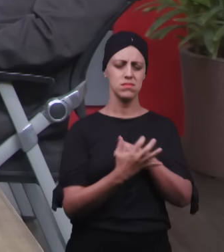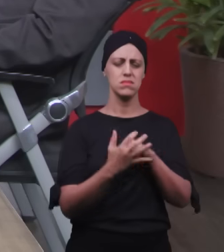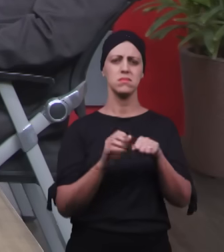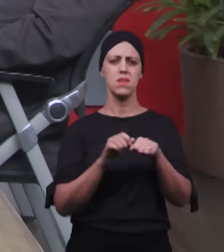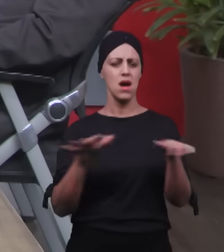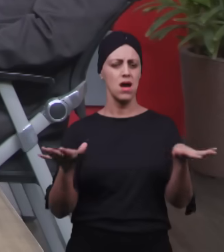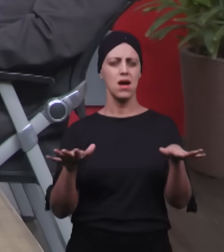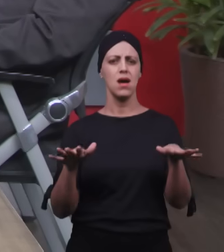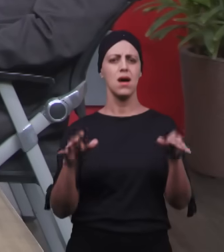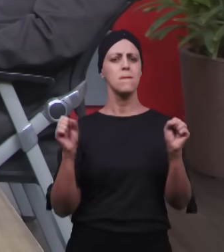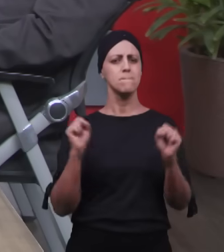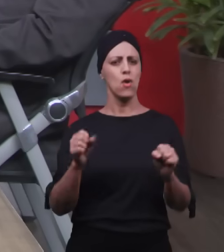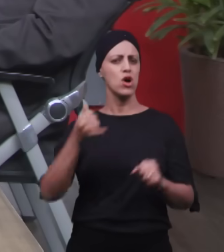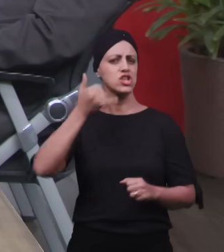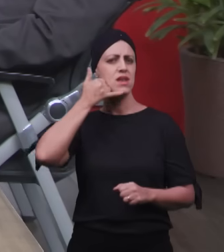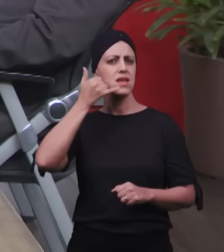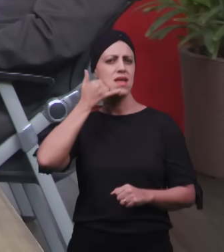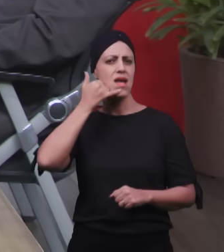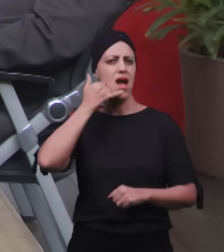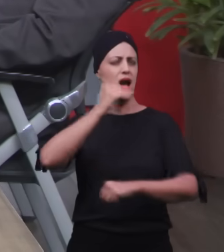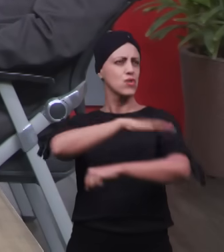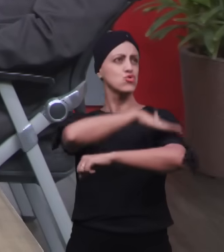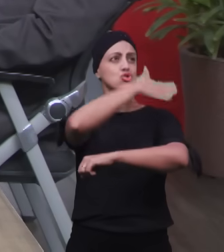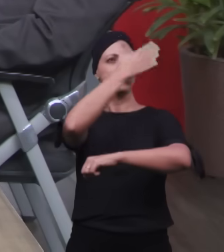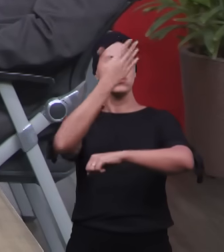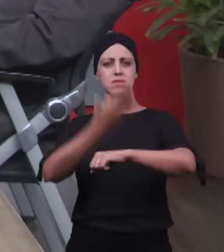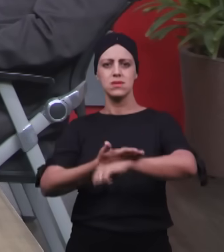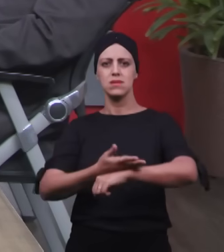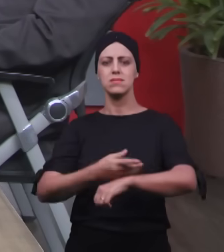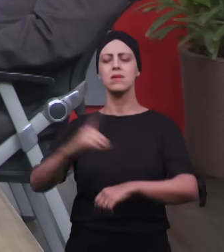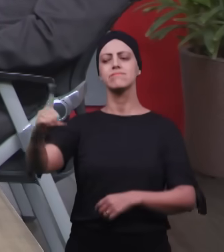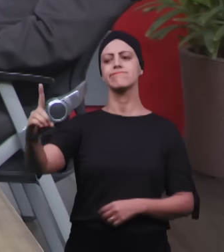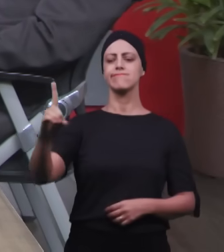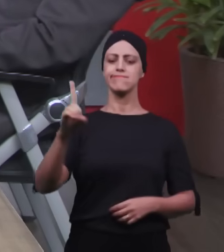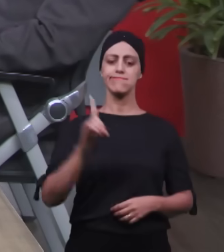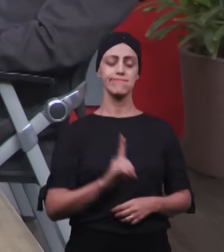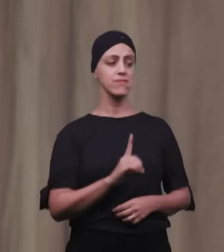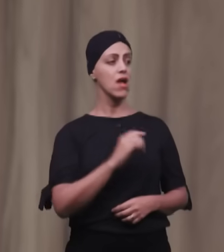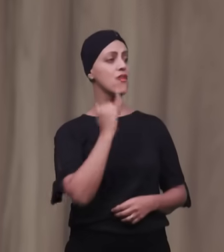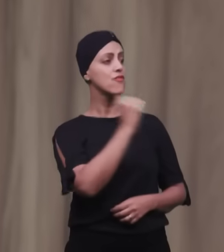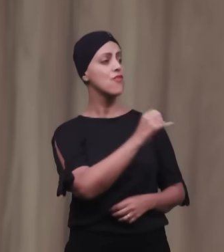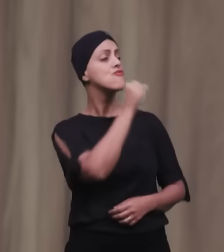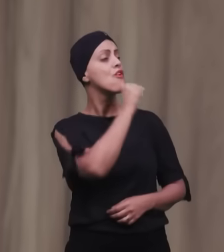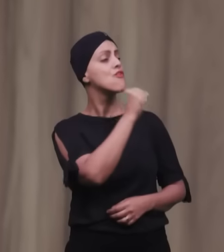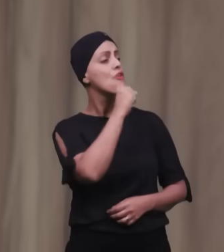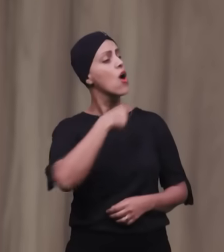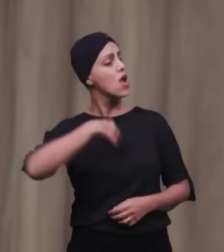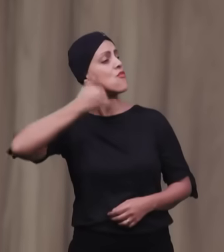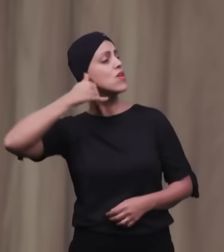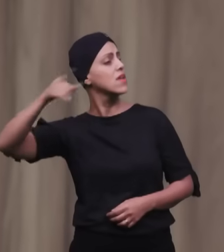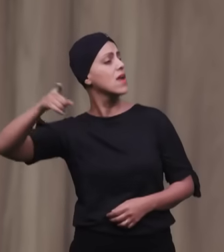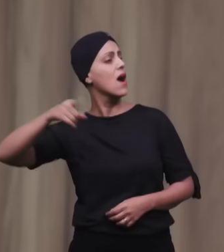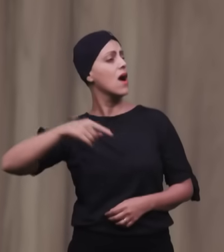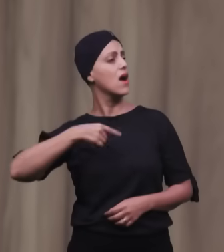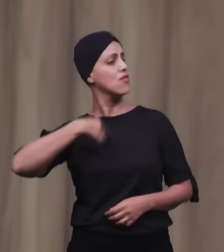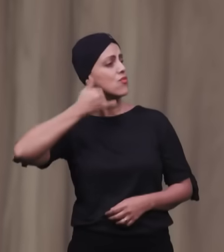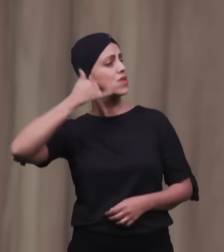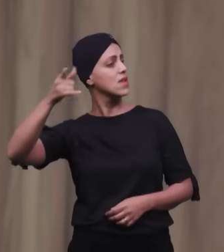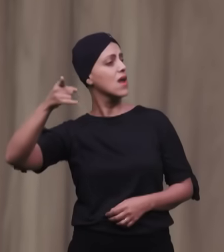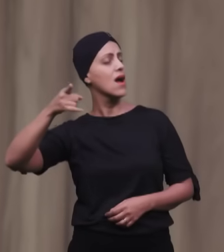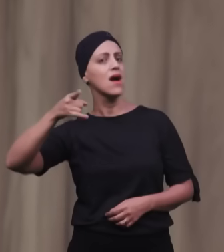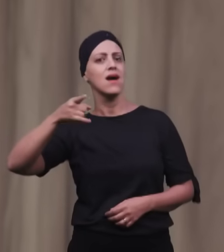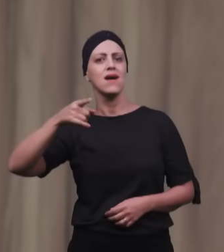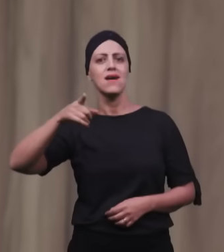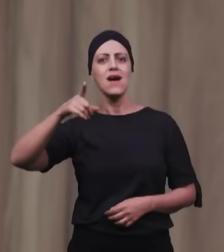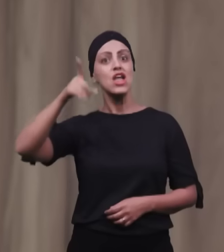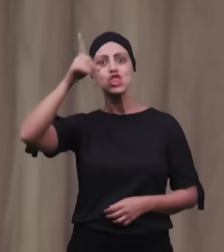pandemia Ligar plantão de 24 horas a menina chegou em casa vovó eu vou ligar agora e